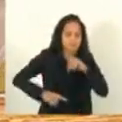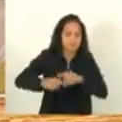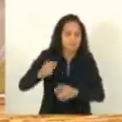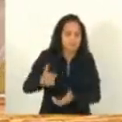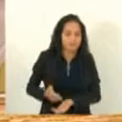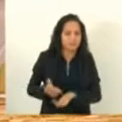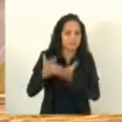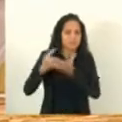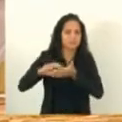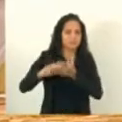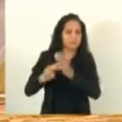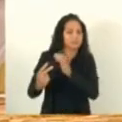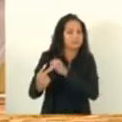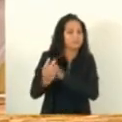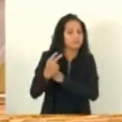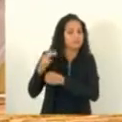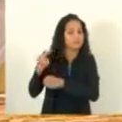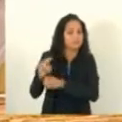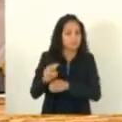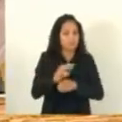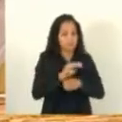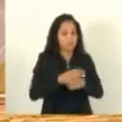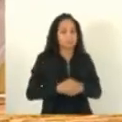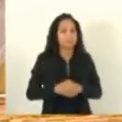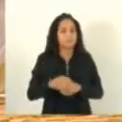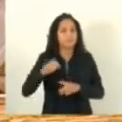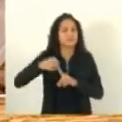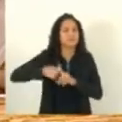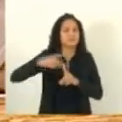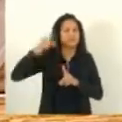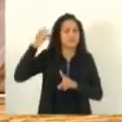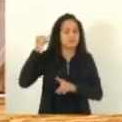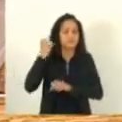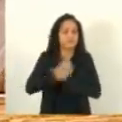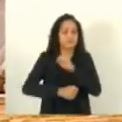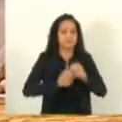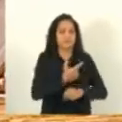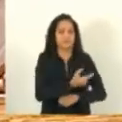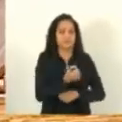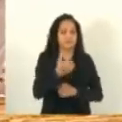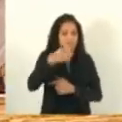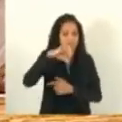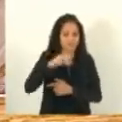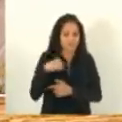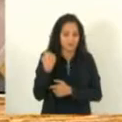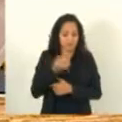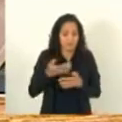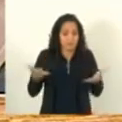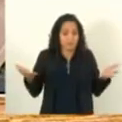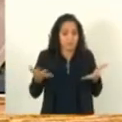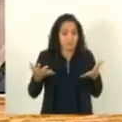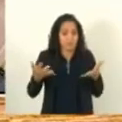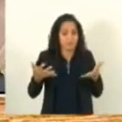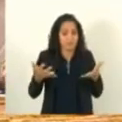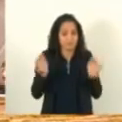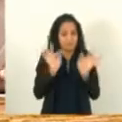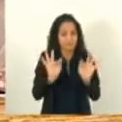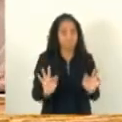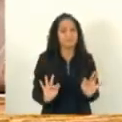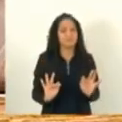proteção. Nós estamos nessa luta, presidente, desde 2019 e ficamos felizes que